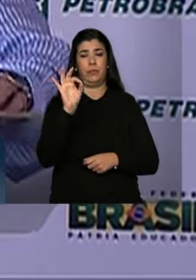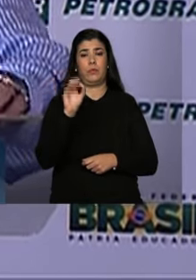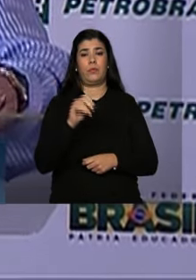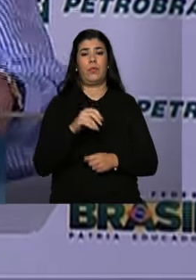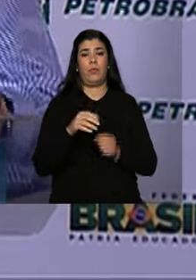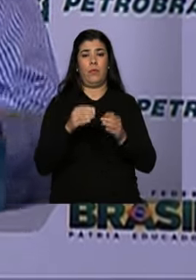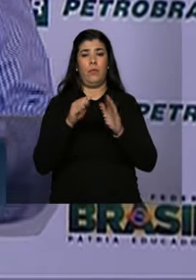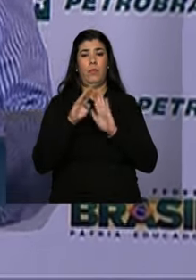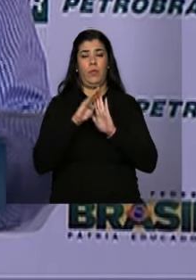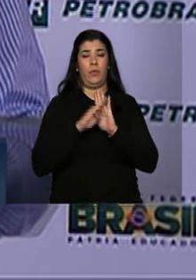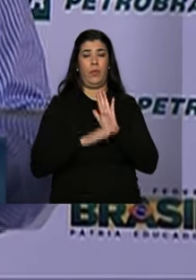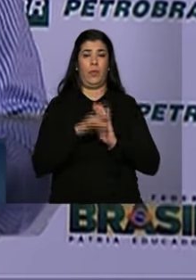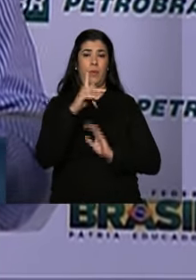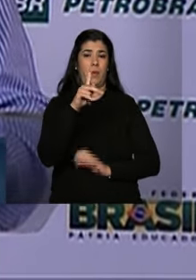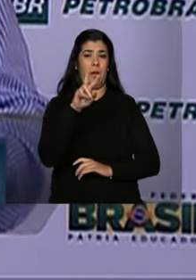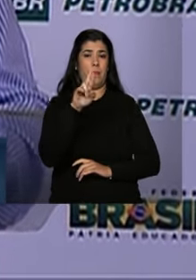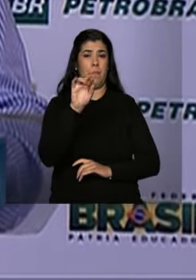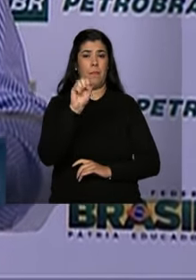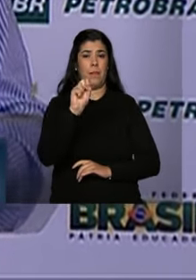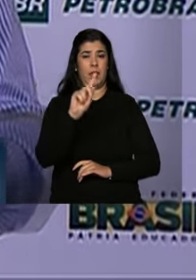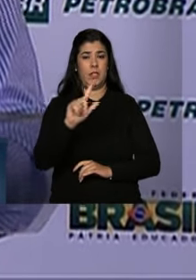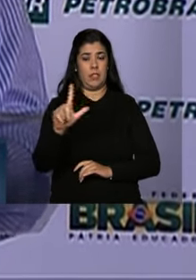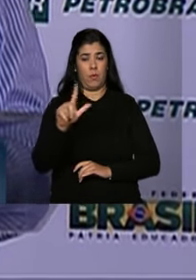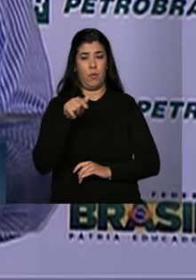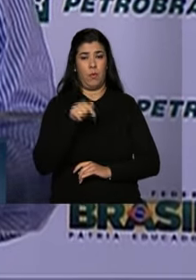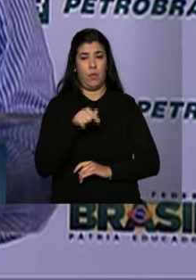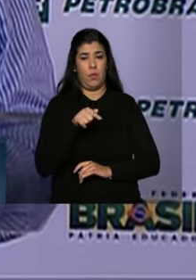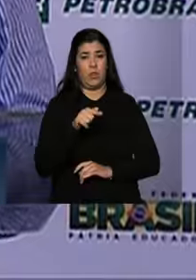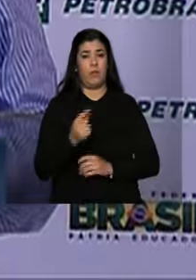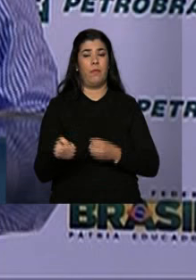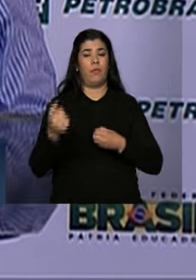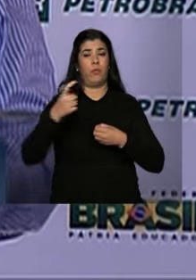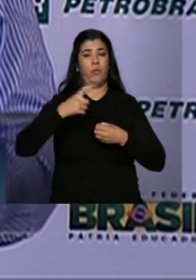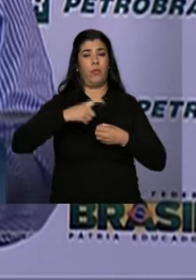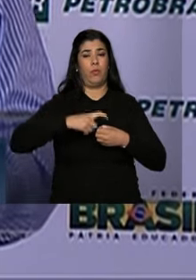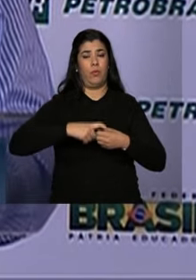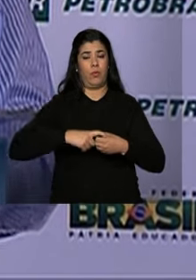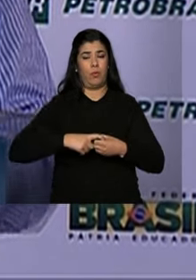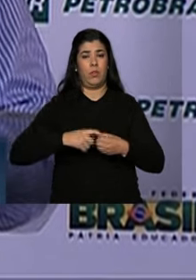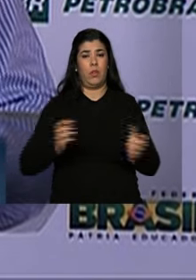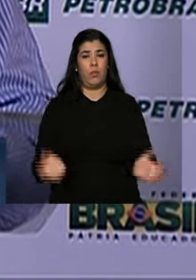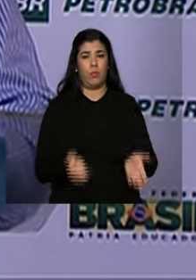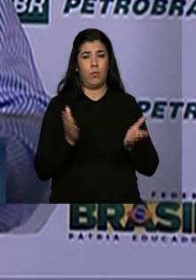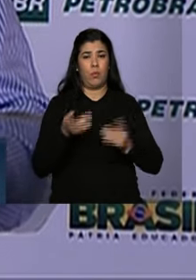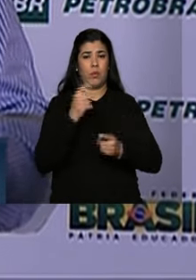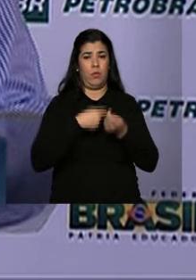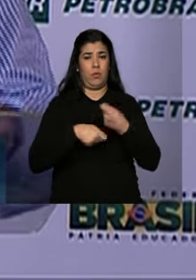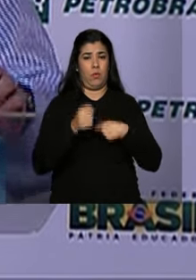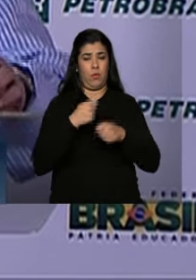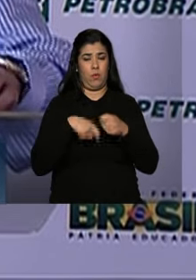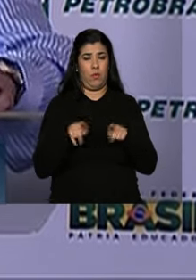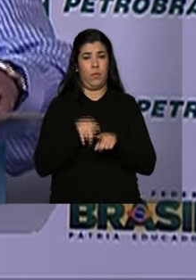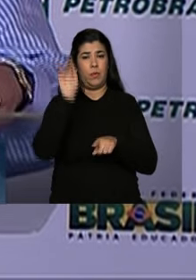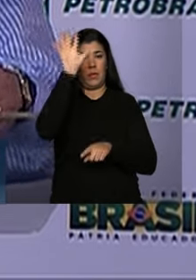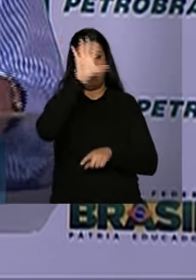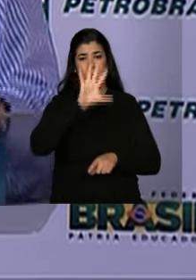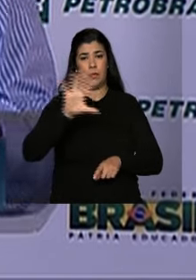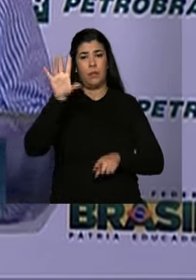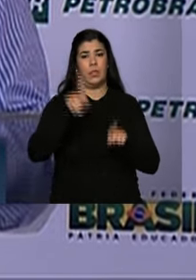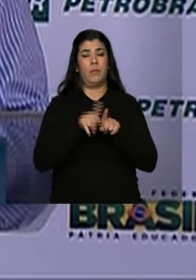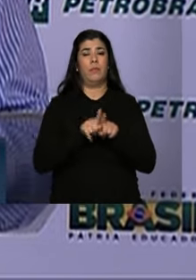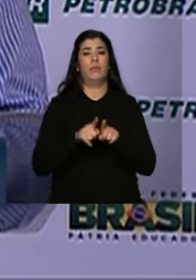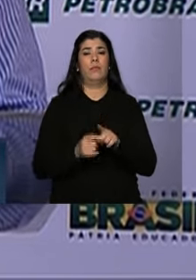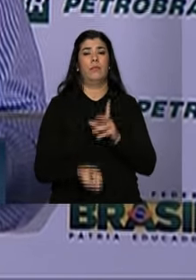pré-sal. A tendência é o reaquecimento do mercado nacional e de toda a expansão dessa